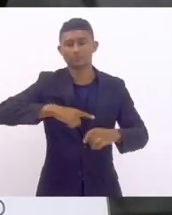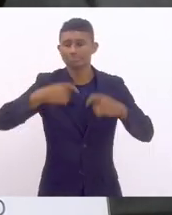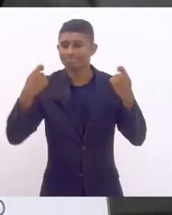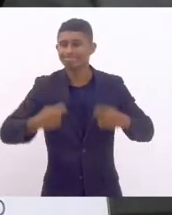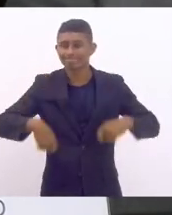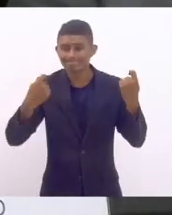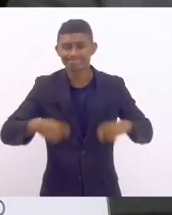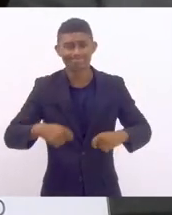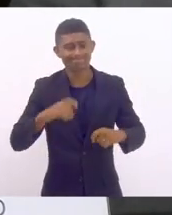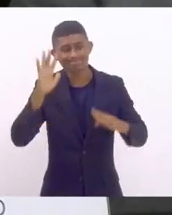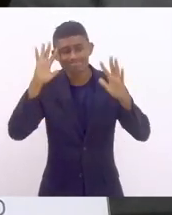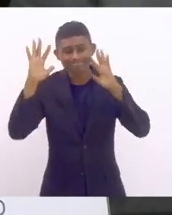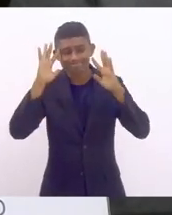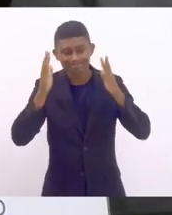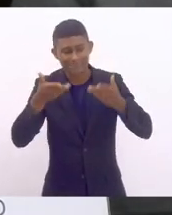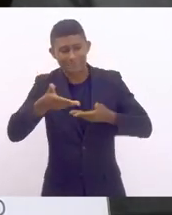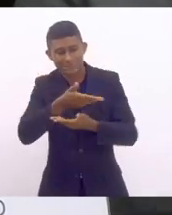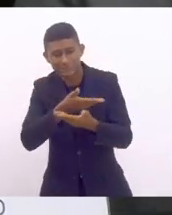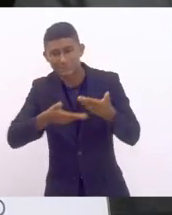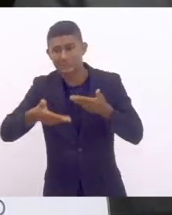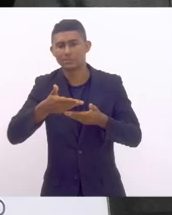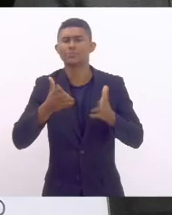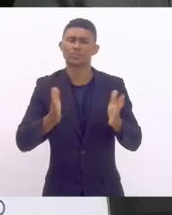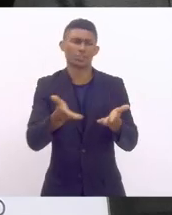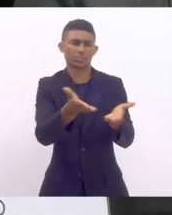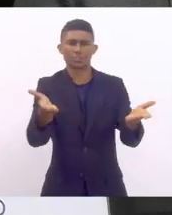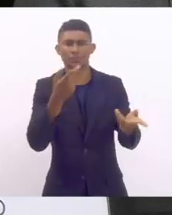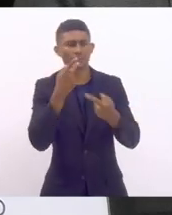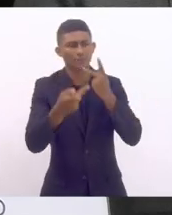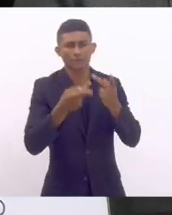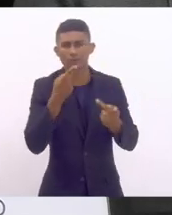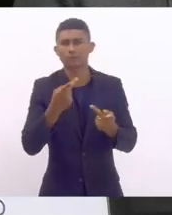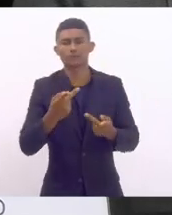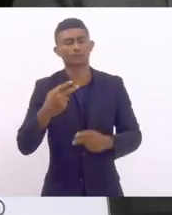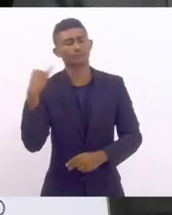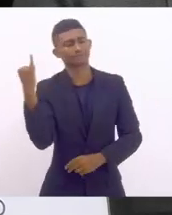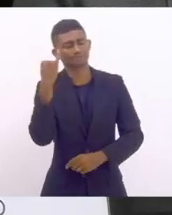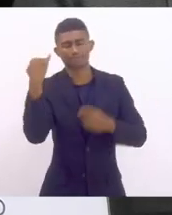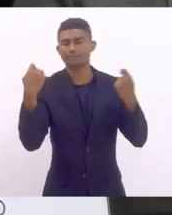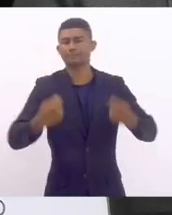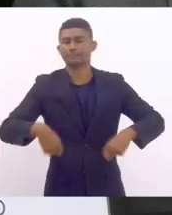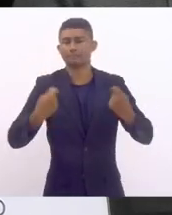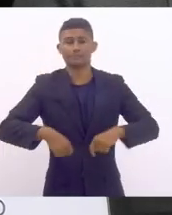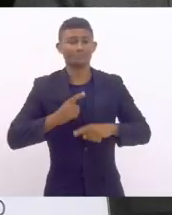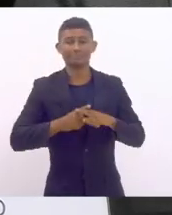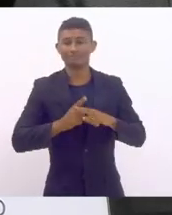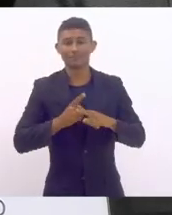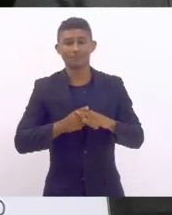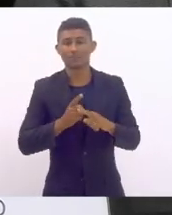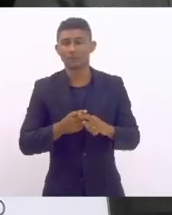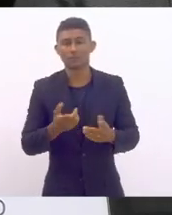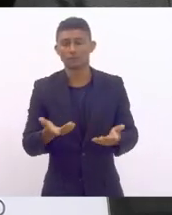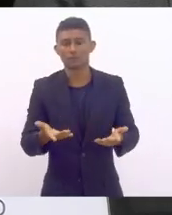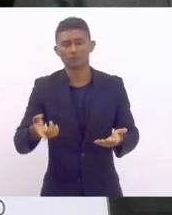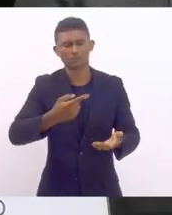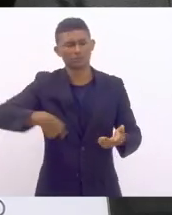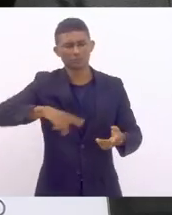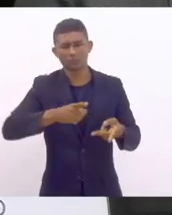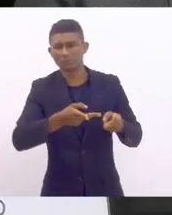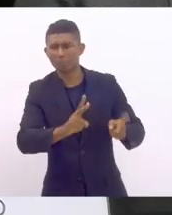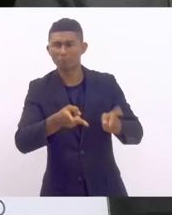não é que foi aquilo que já está batido aqui porque é muito necessário nós não temos condições o de